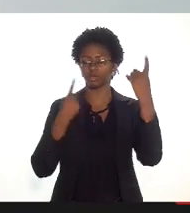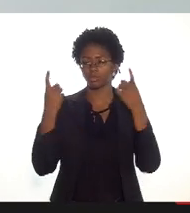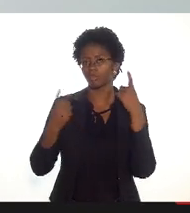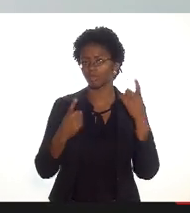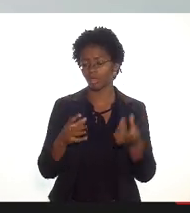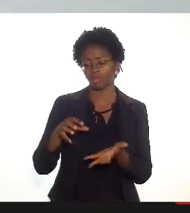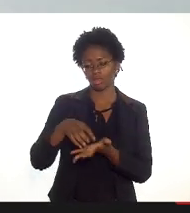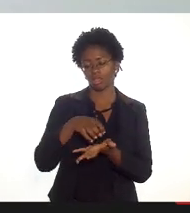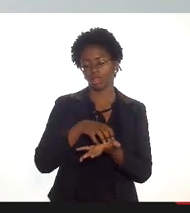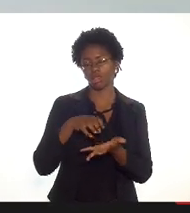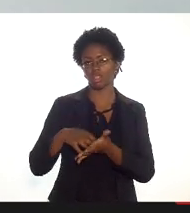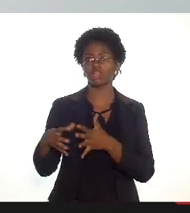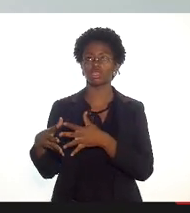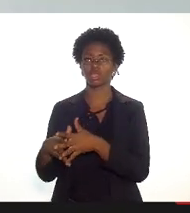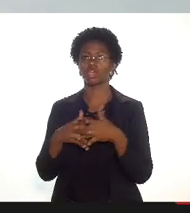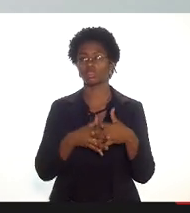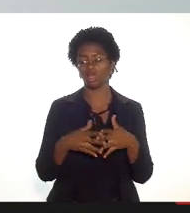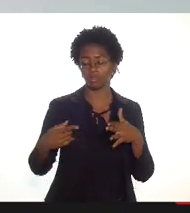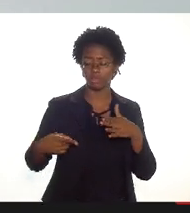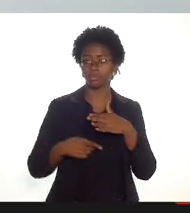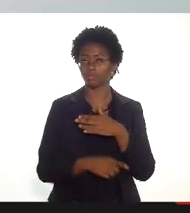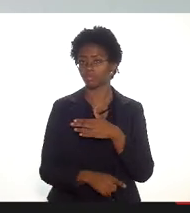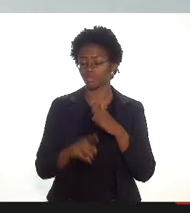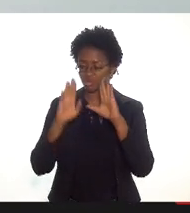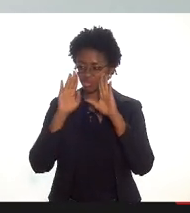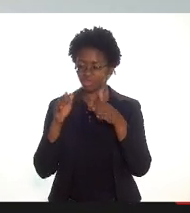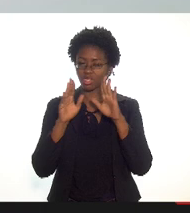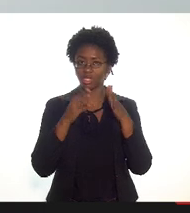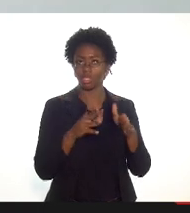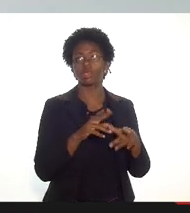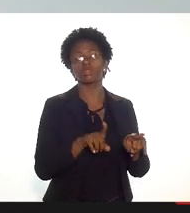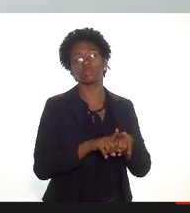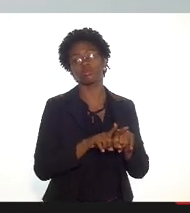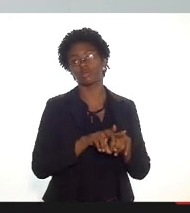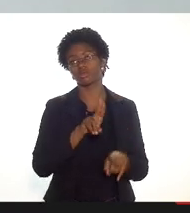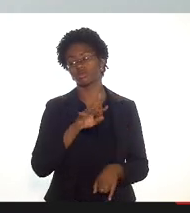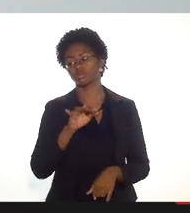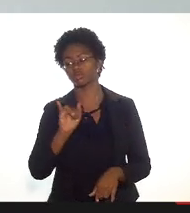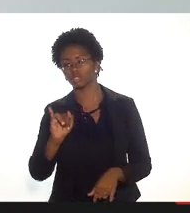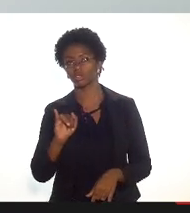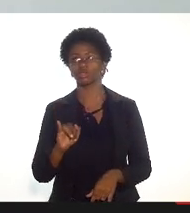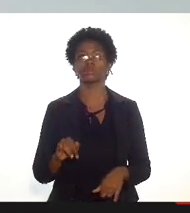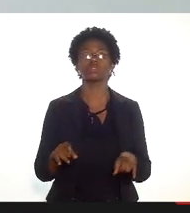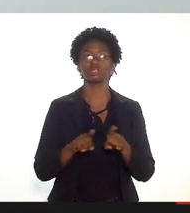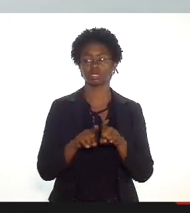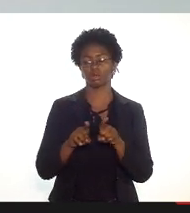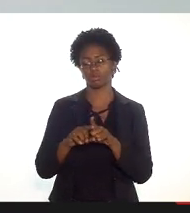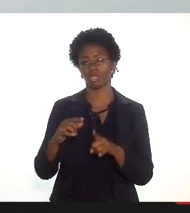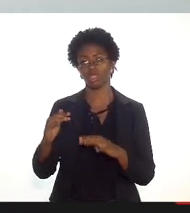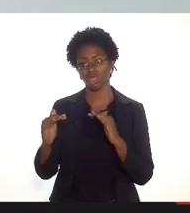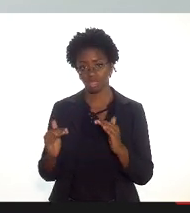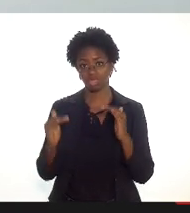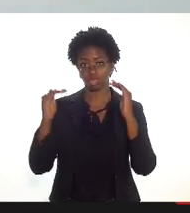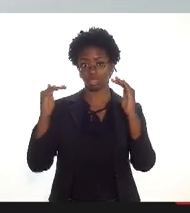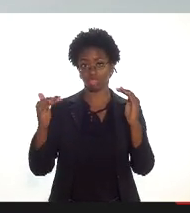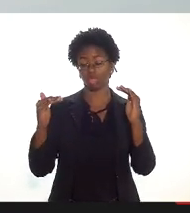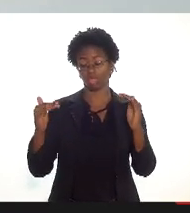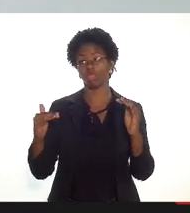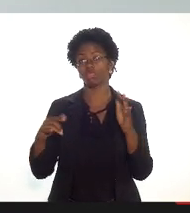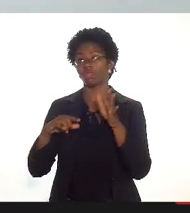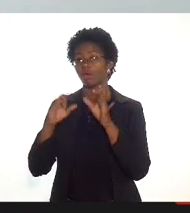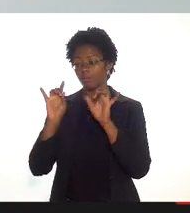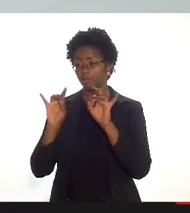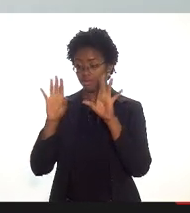alta complexidade, correspondendo aí às emergências e às terapias intensivas, né, ou o contexto da alta complexidade, são leitos com